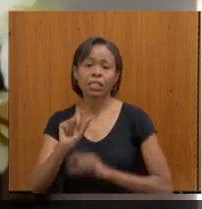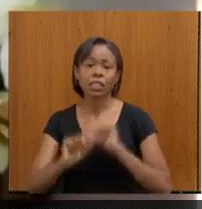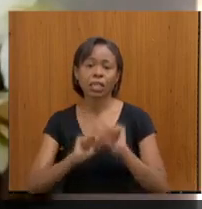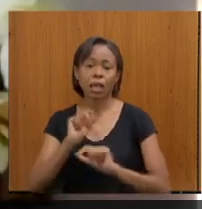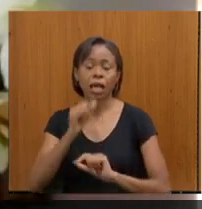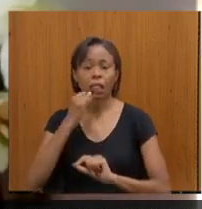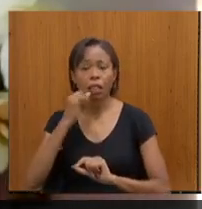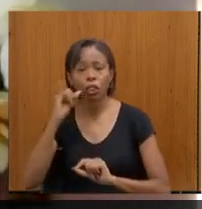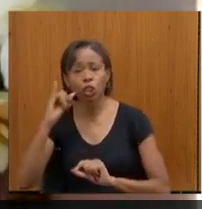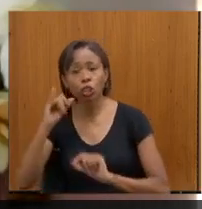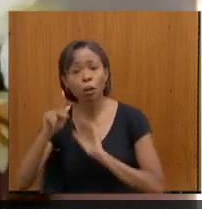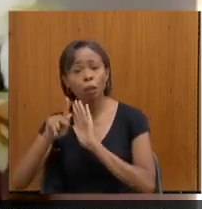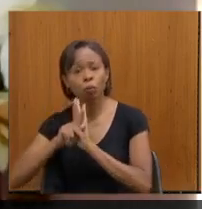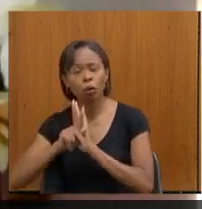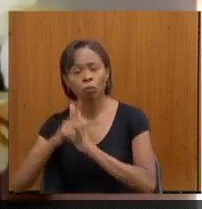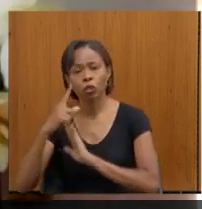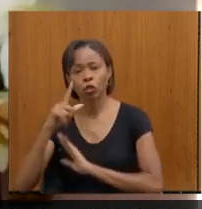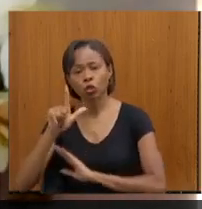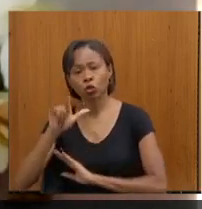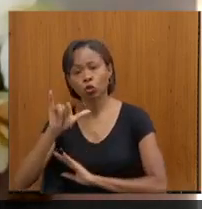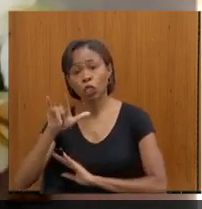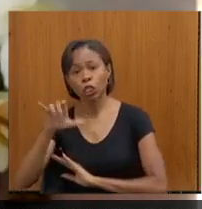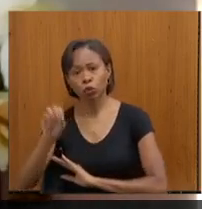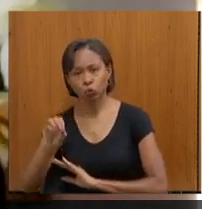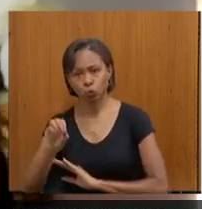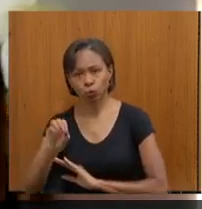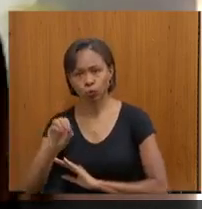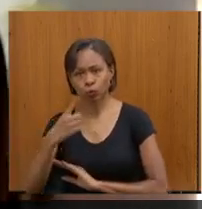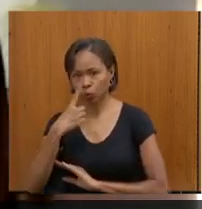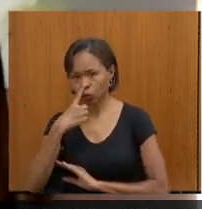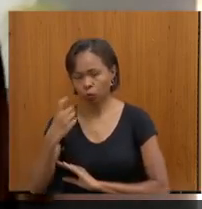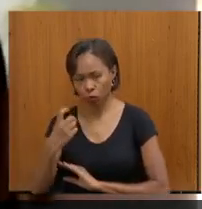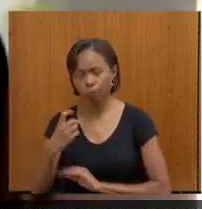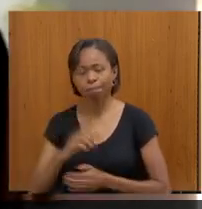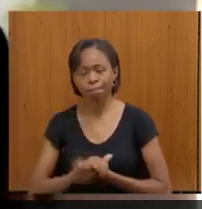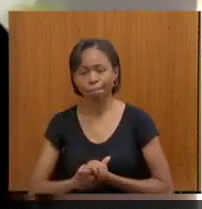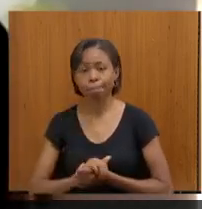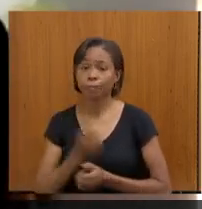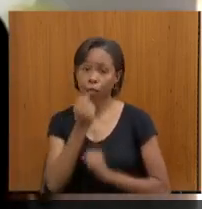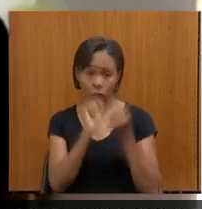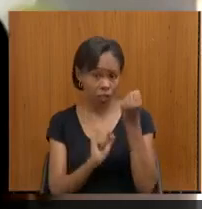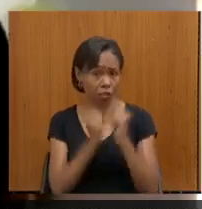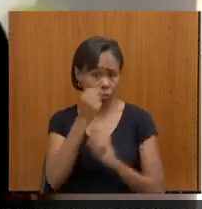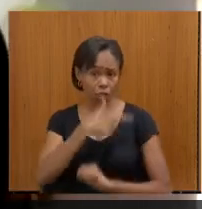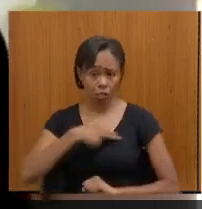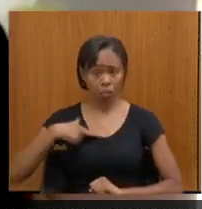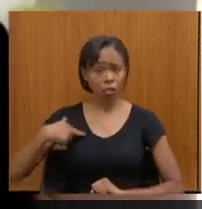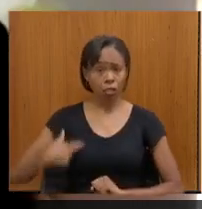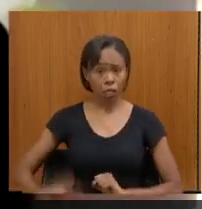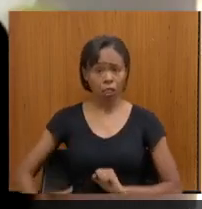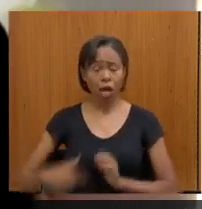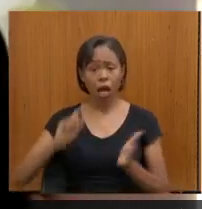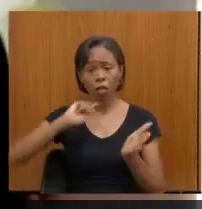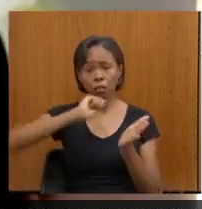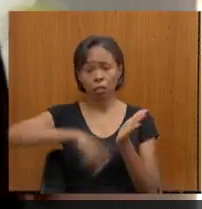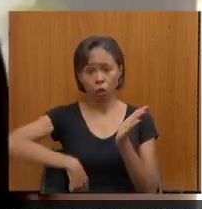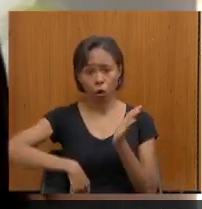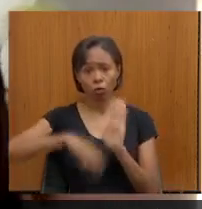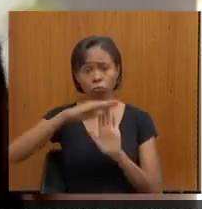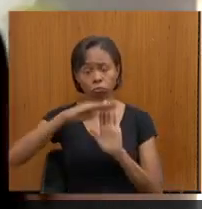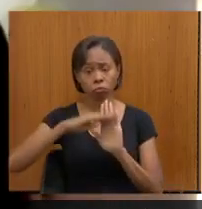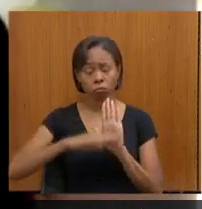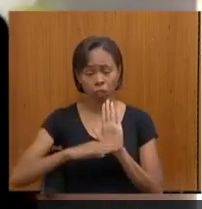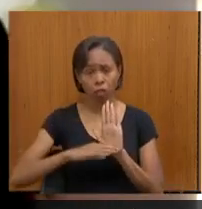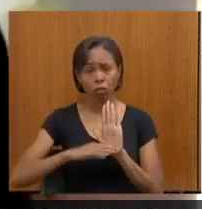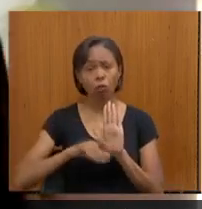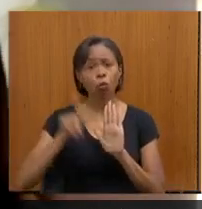e nós fôssemos uma grande energia empresa chinesa que assinou um protocolo de intenções com o